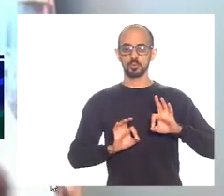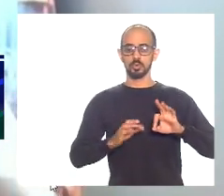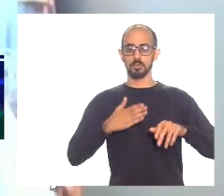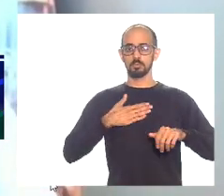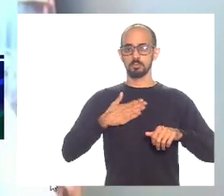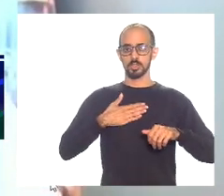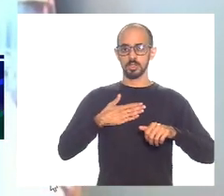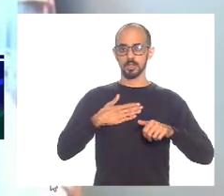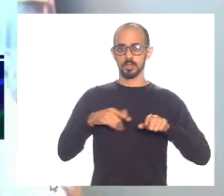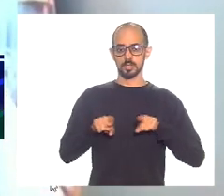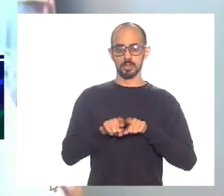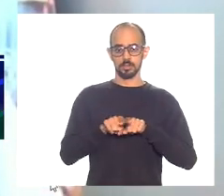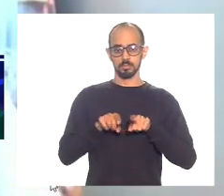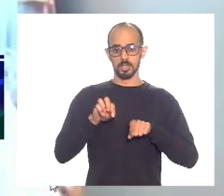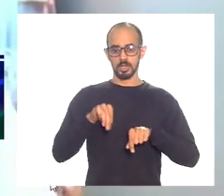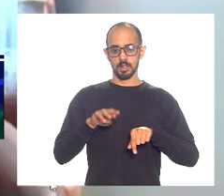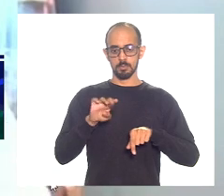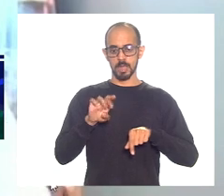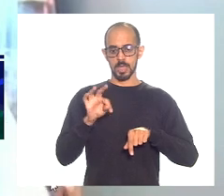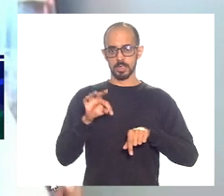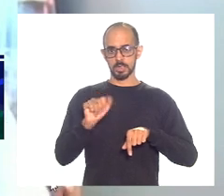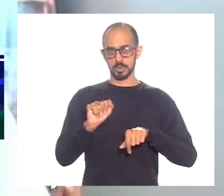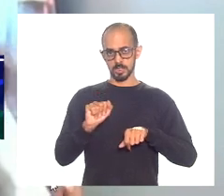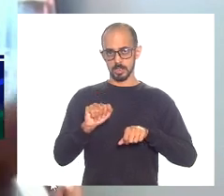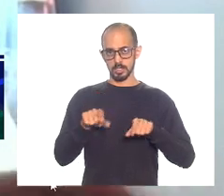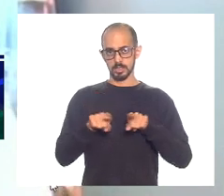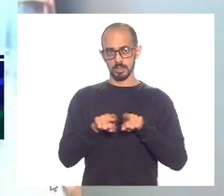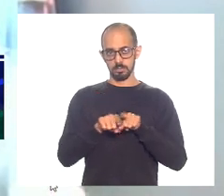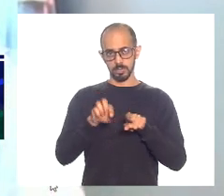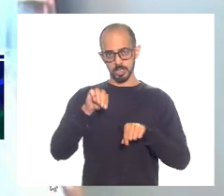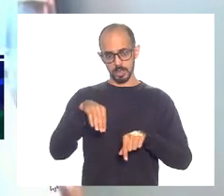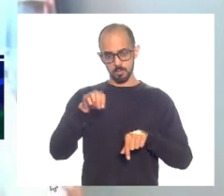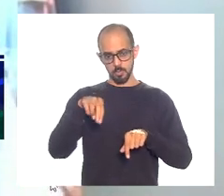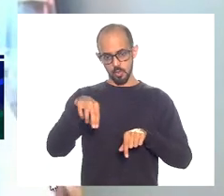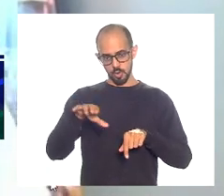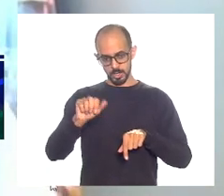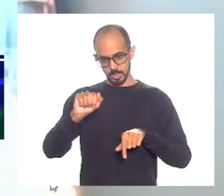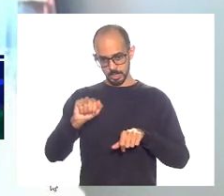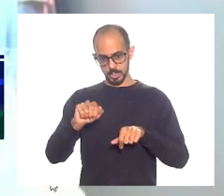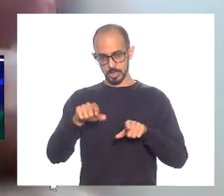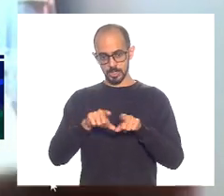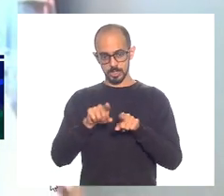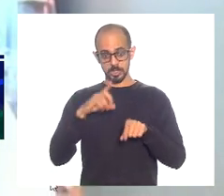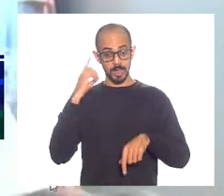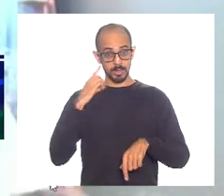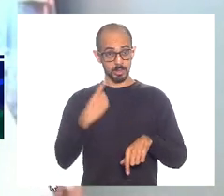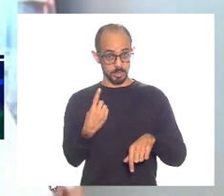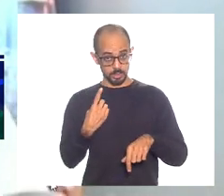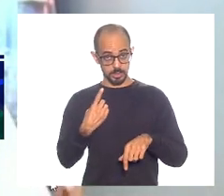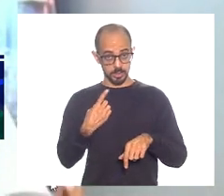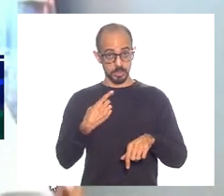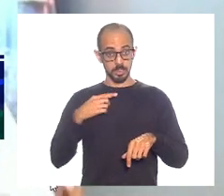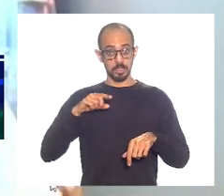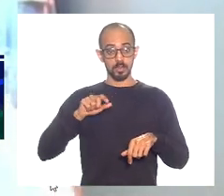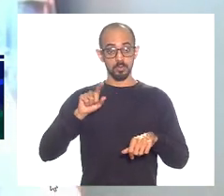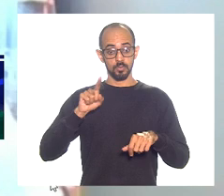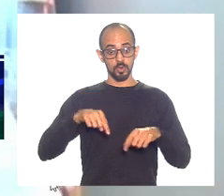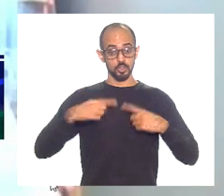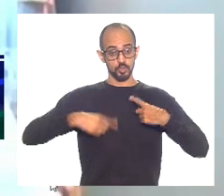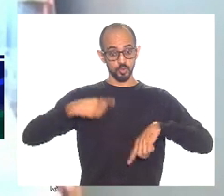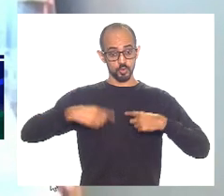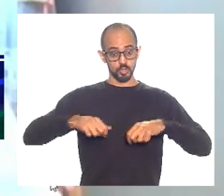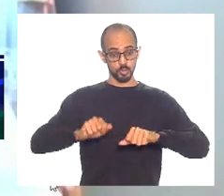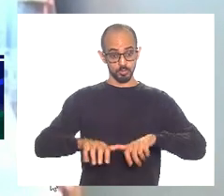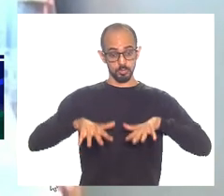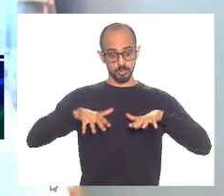Márcia, com a Renata Souza, com a Mônica Francisco, com a Dani Monteiro, foi discutido numa audiência que estava o